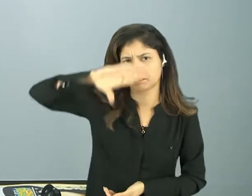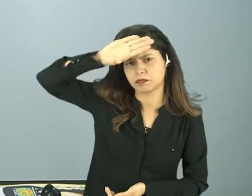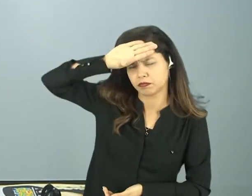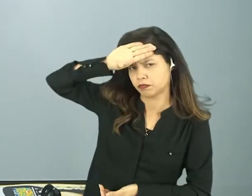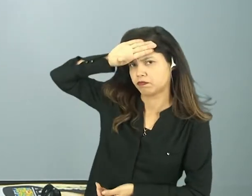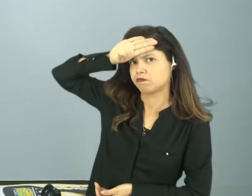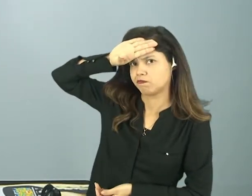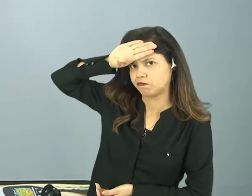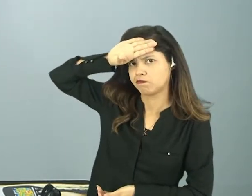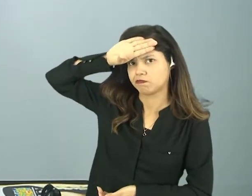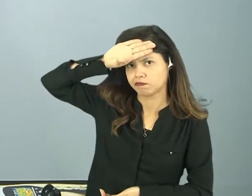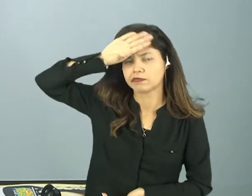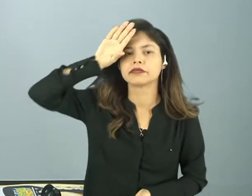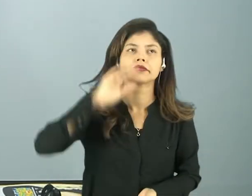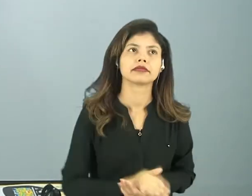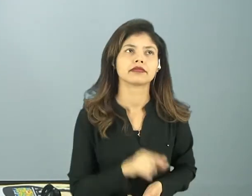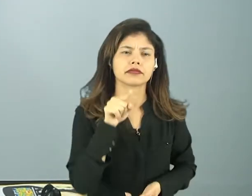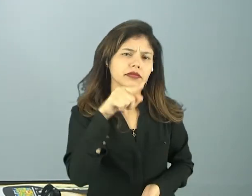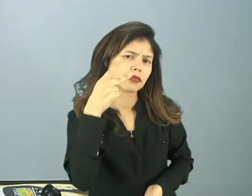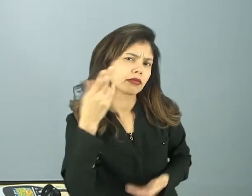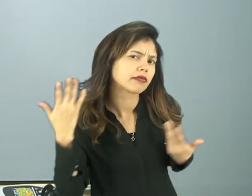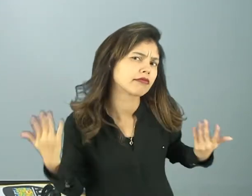febre? Você pode me dizer?